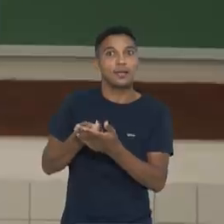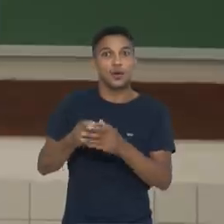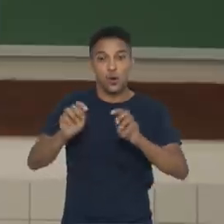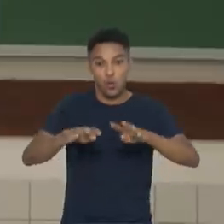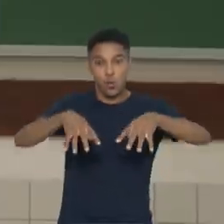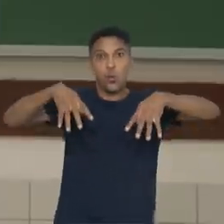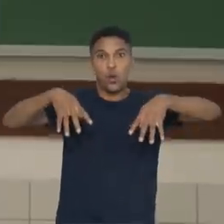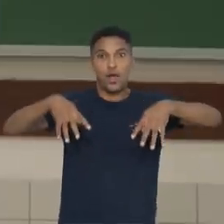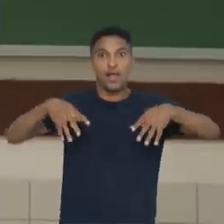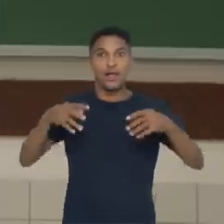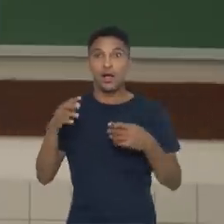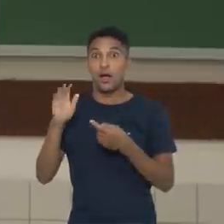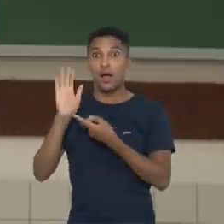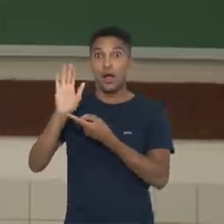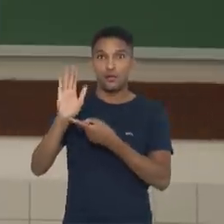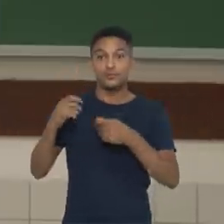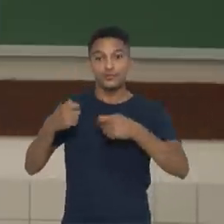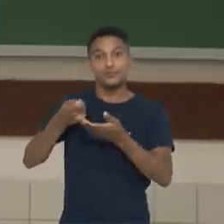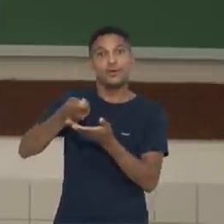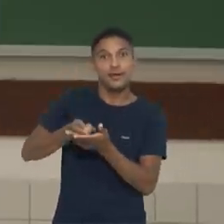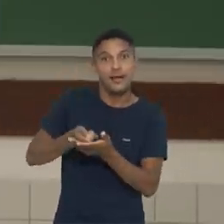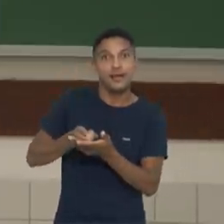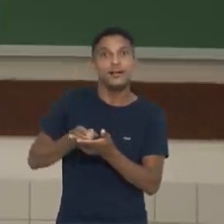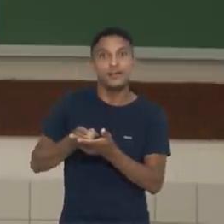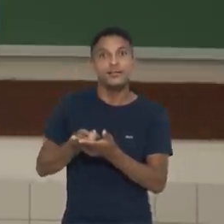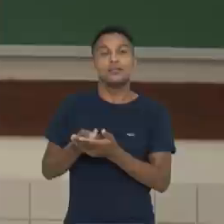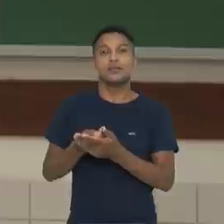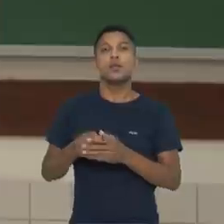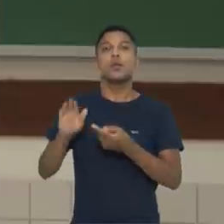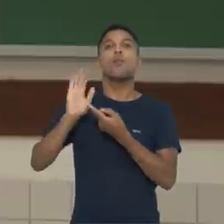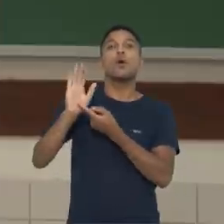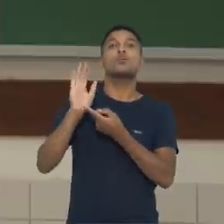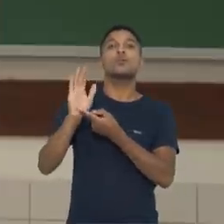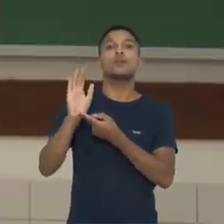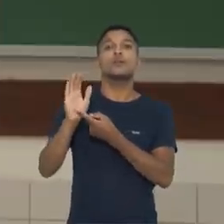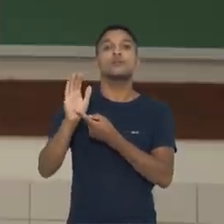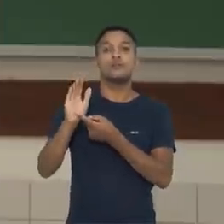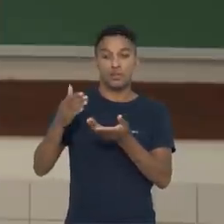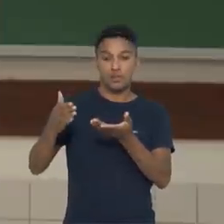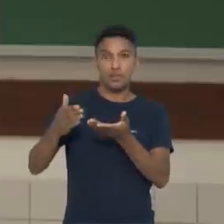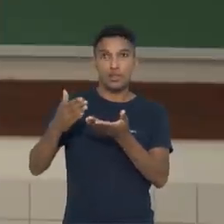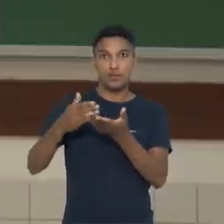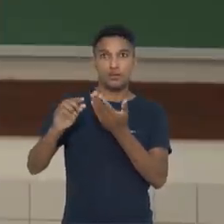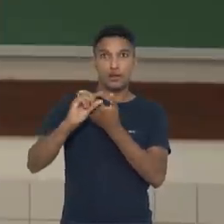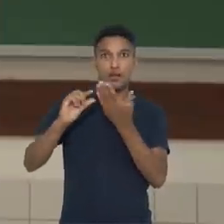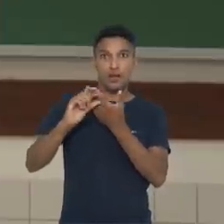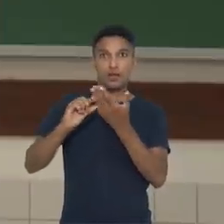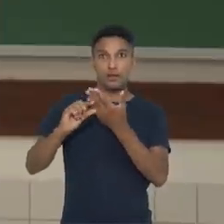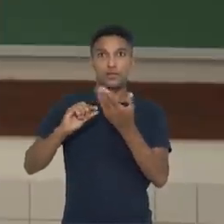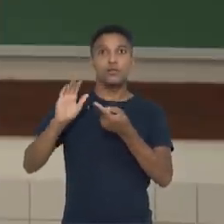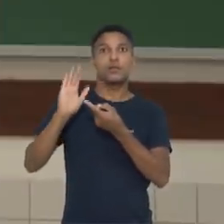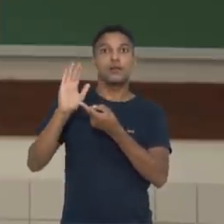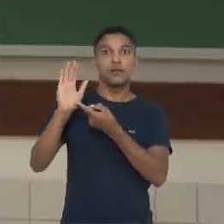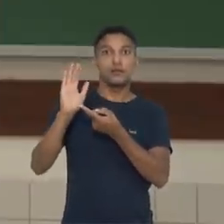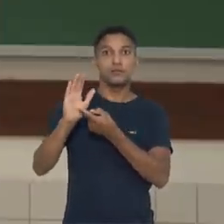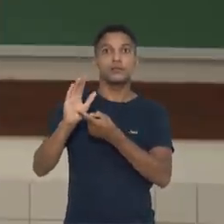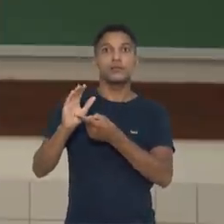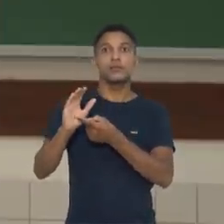apresentações. Então, ela retrata bem esse circo itinerante, né? Nas obras dela. Ela vai retratar